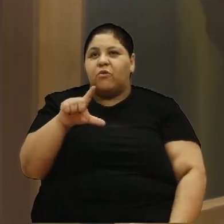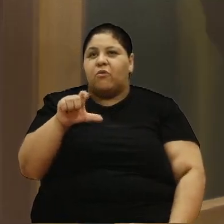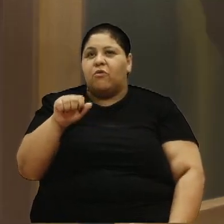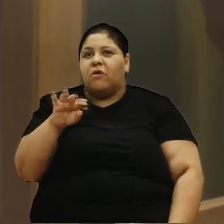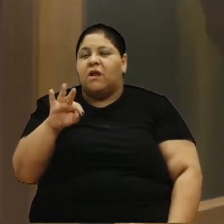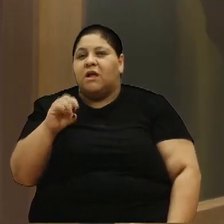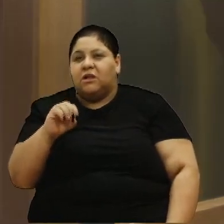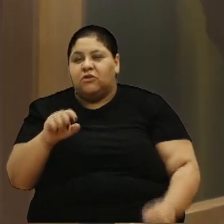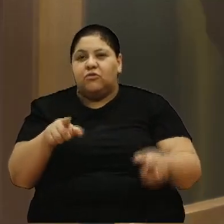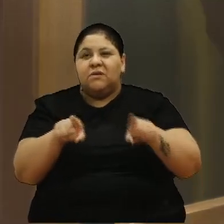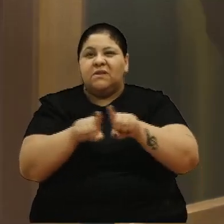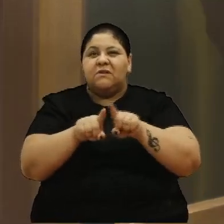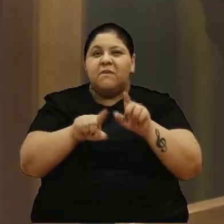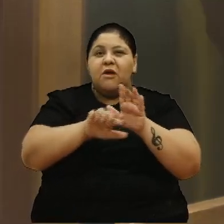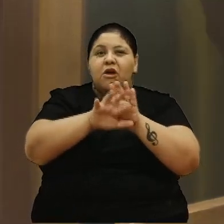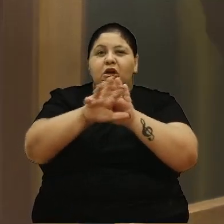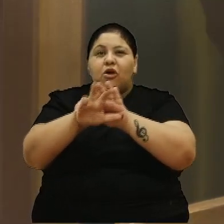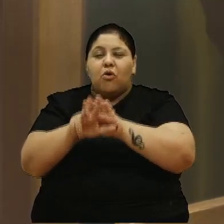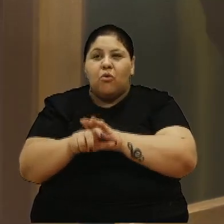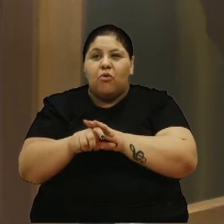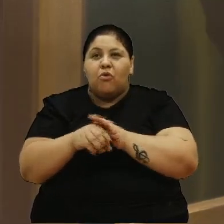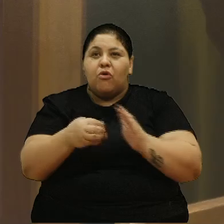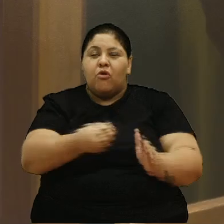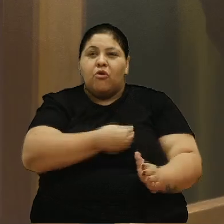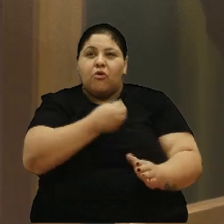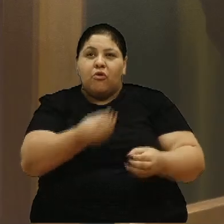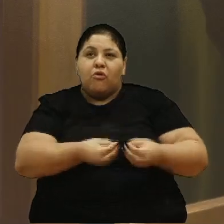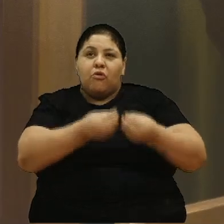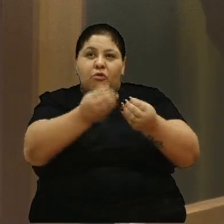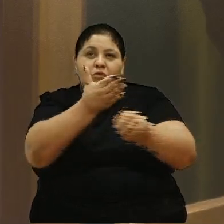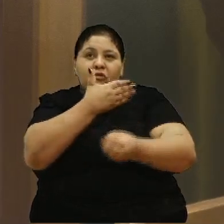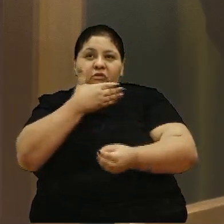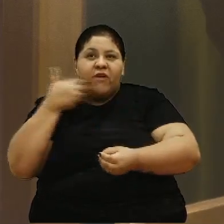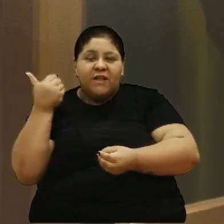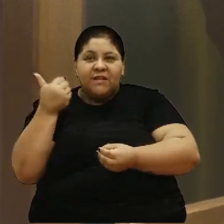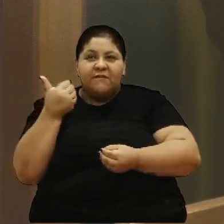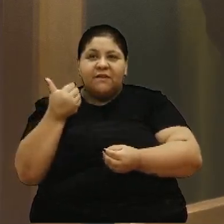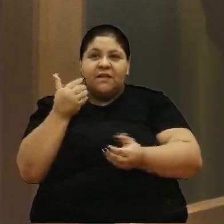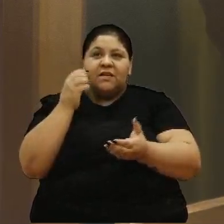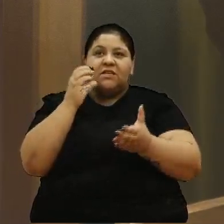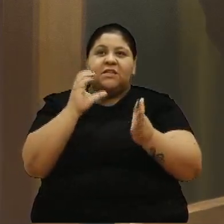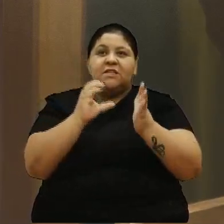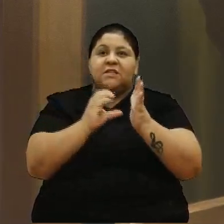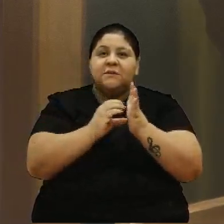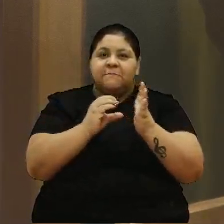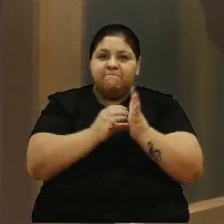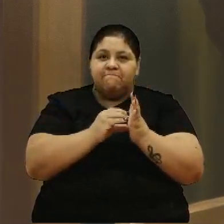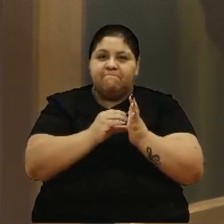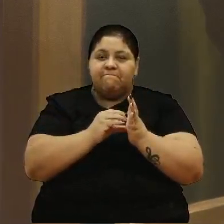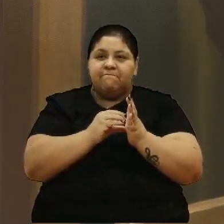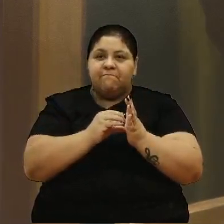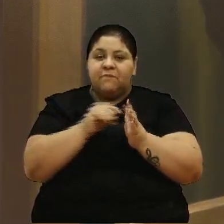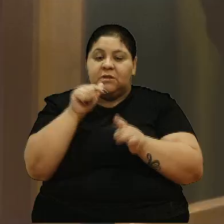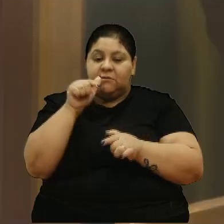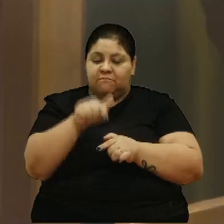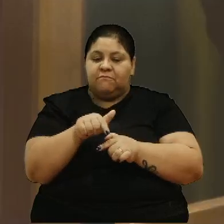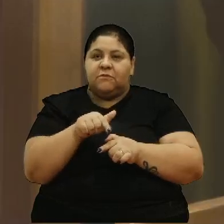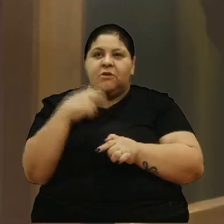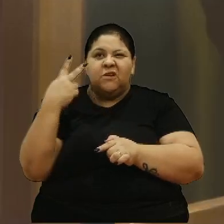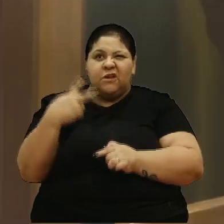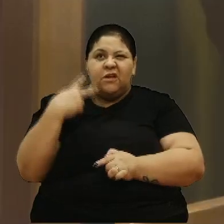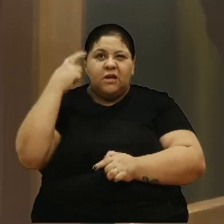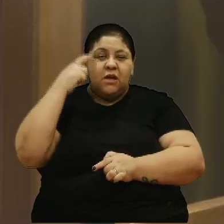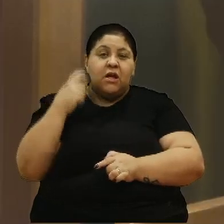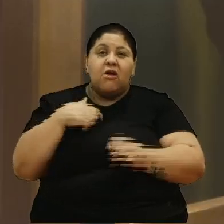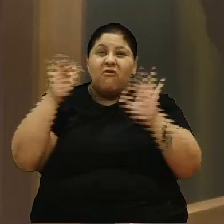que é corrupção ativa, caxiense? Oferecer vantagem devida a servidor público. E nesse sentido, nessa seara, vereador Daniel, fico